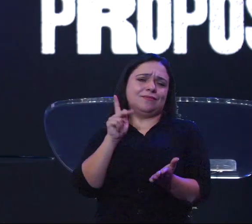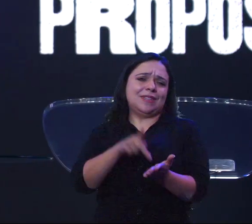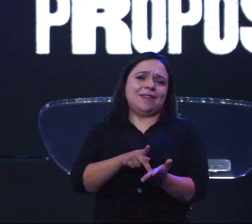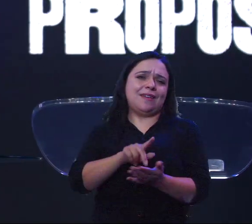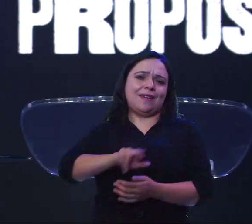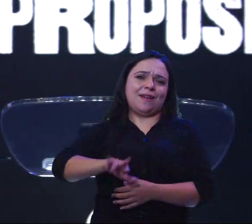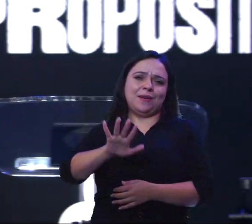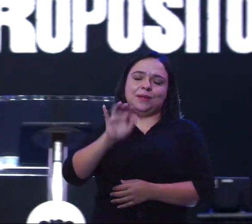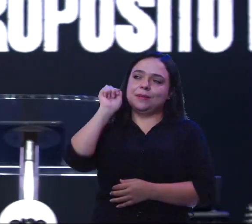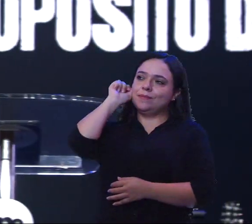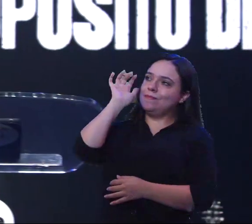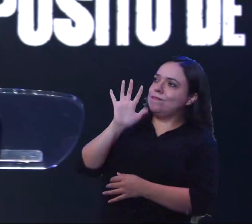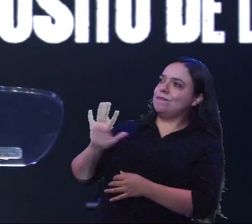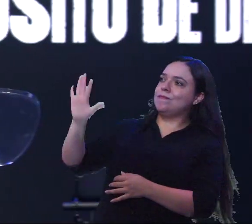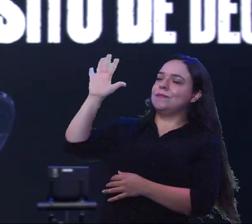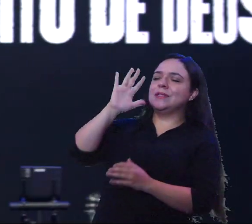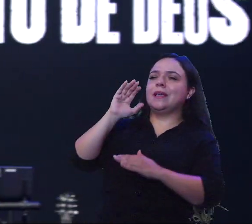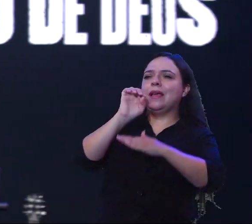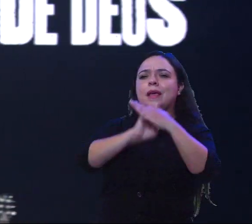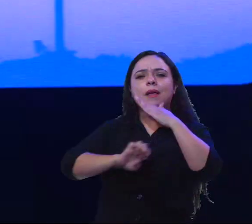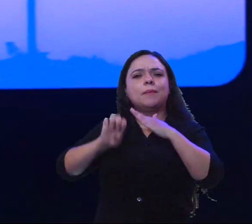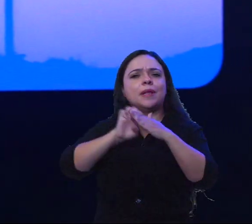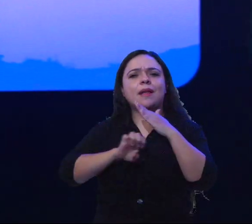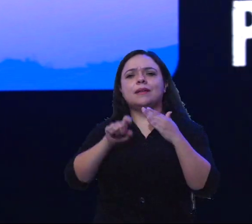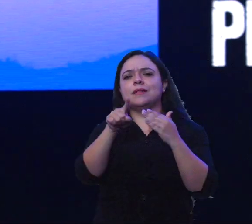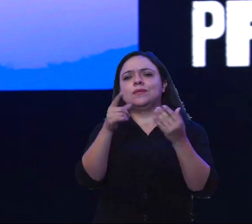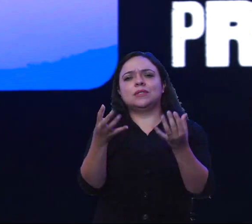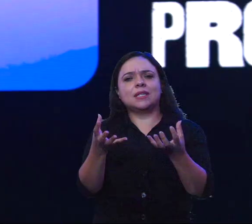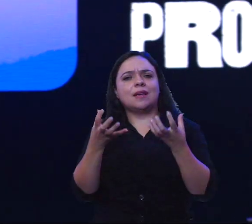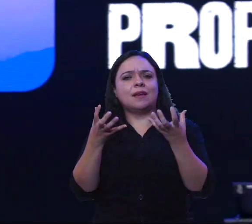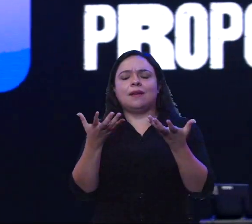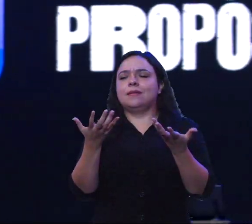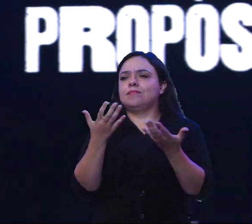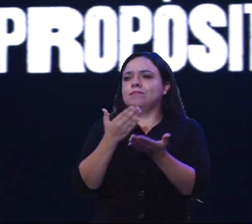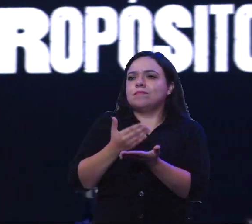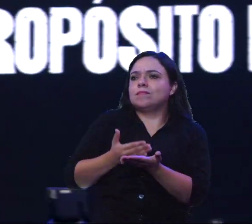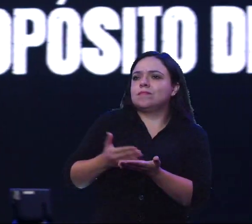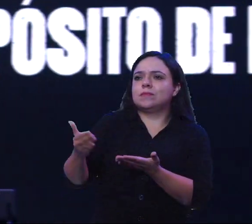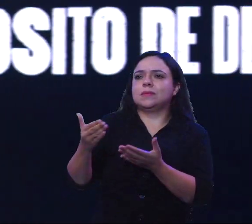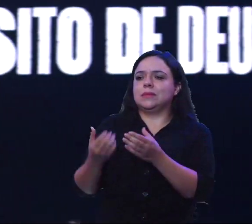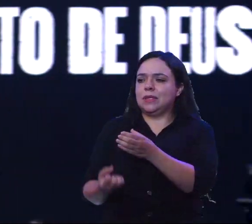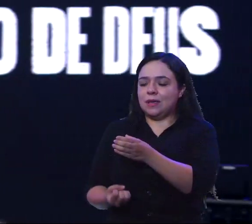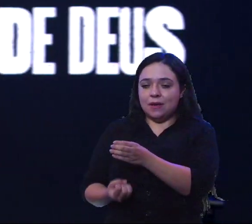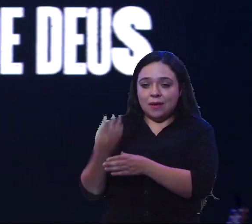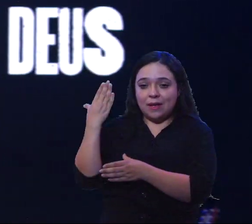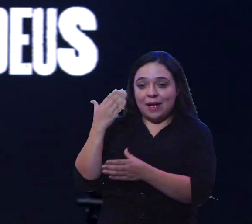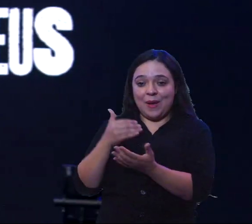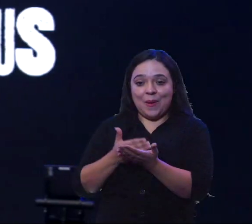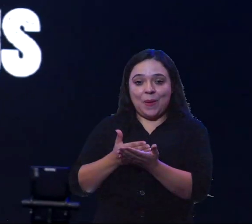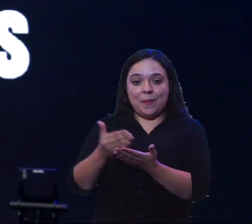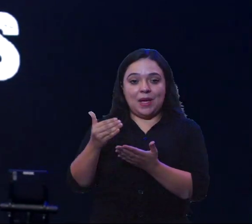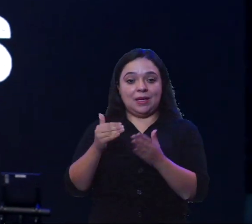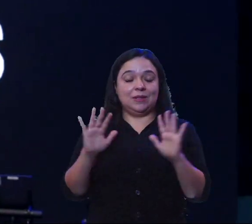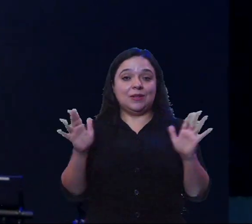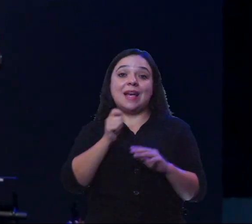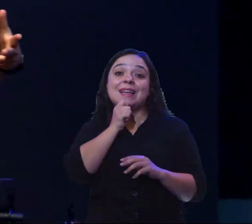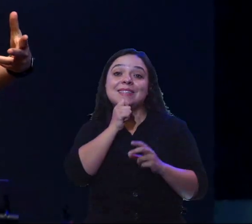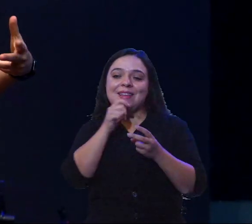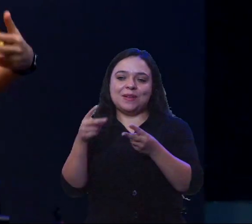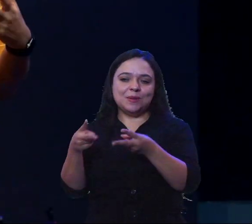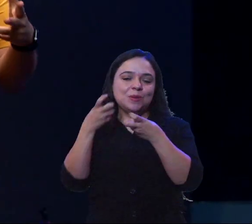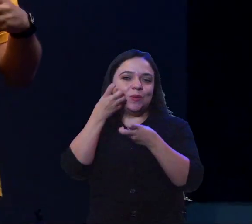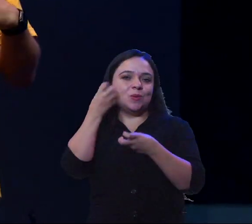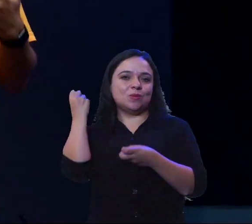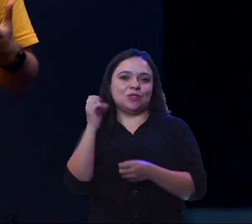muitas vezes. É aquela empresa que você está entendendo uma direção de começar e você vai dizer naquele início, enquanto não tem nenhum faturamento,